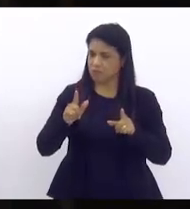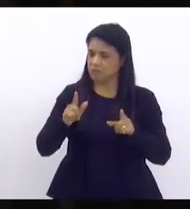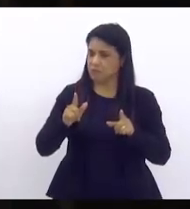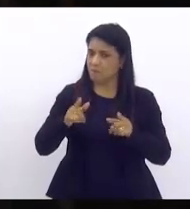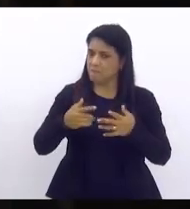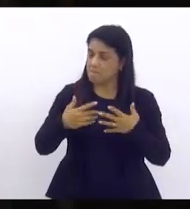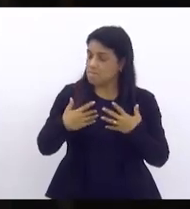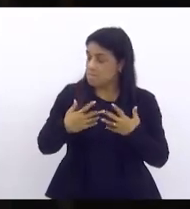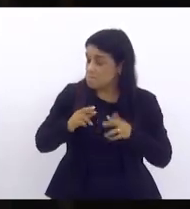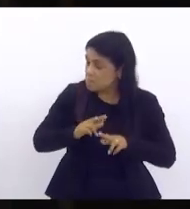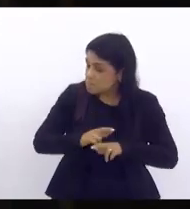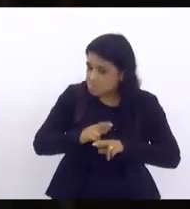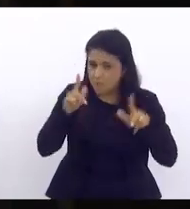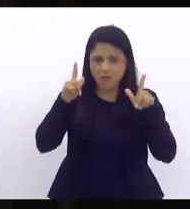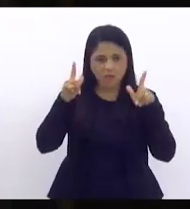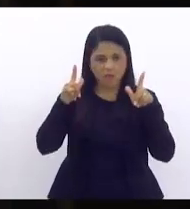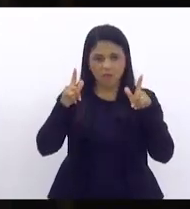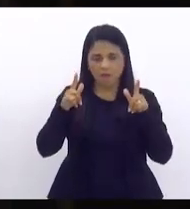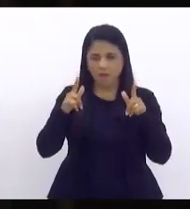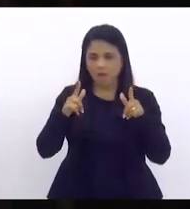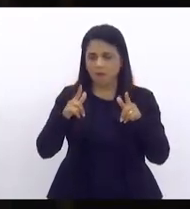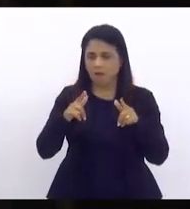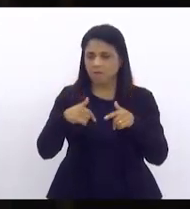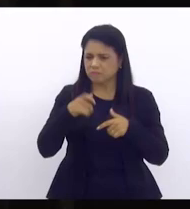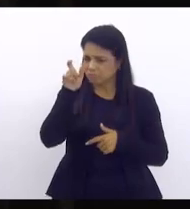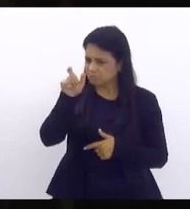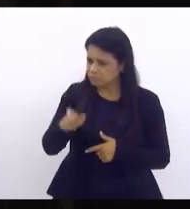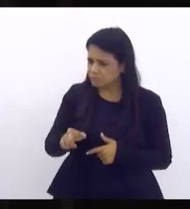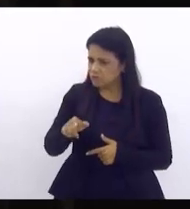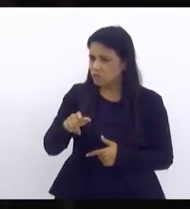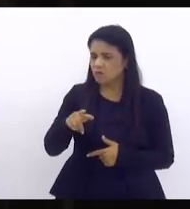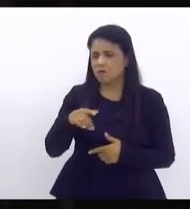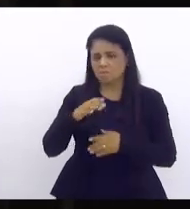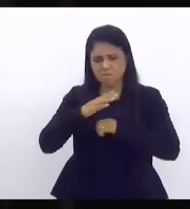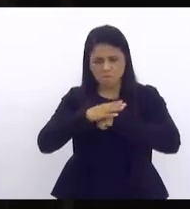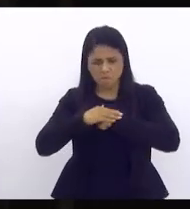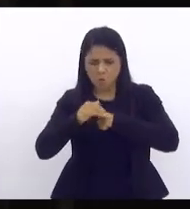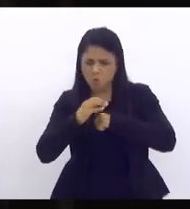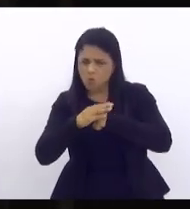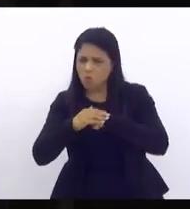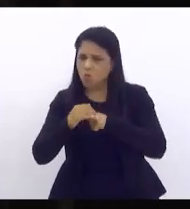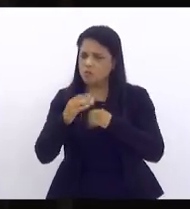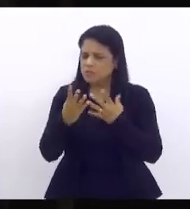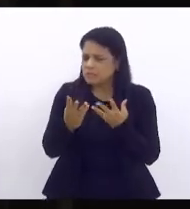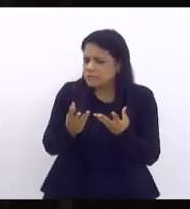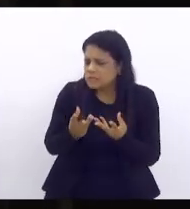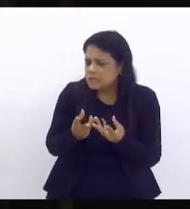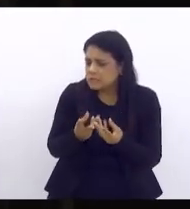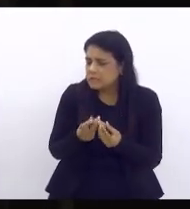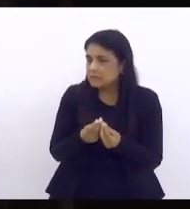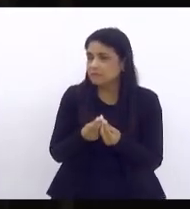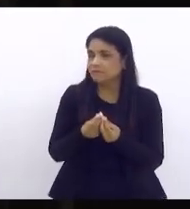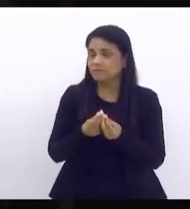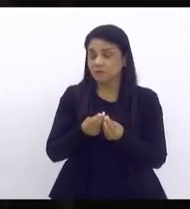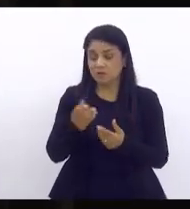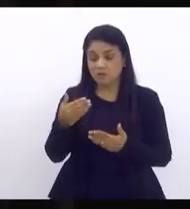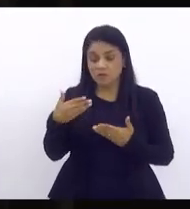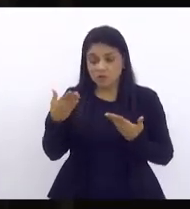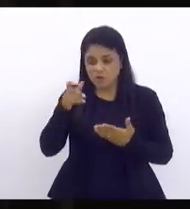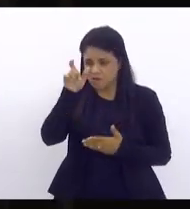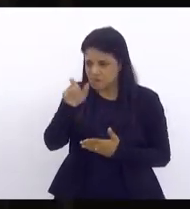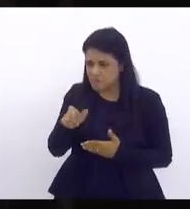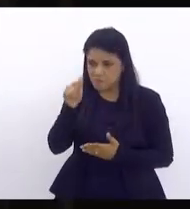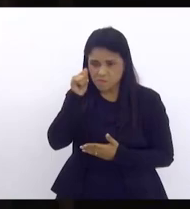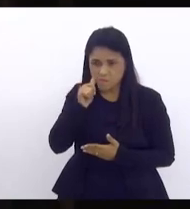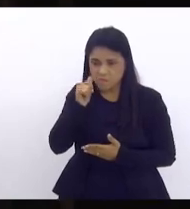muito diferente. A Gorete sempre foi uma pessoa amorosa, uma pessoa delicada, mas agora a Gorete estava